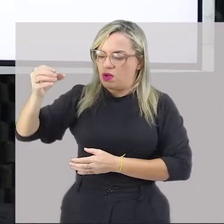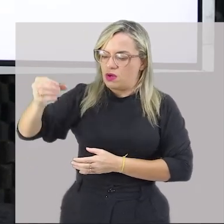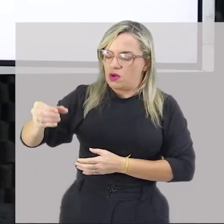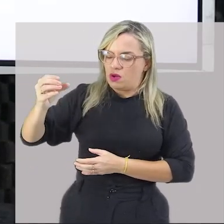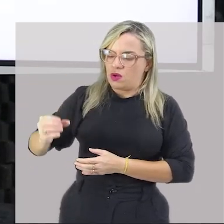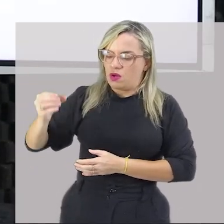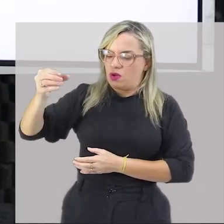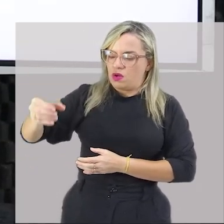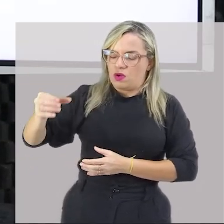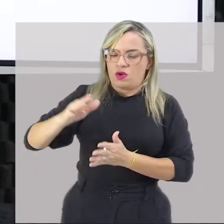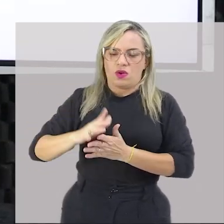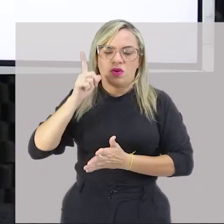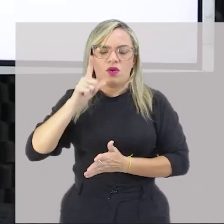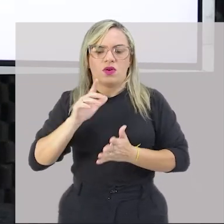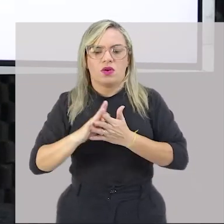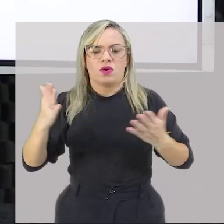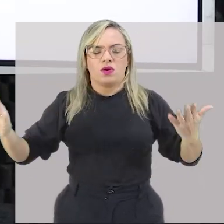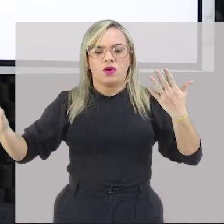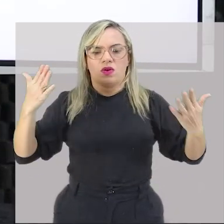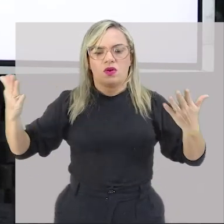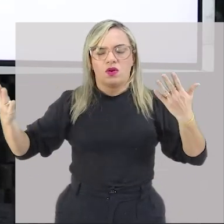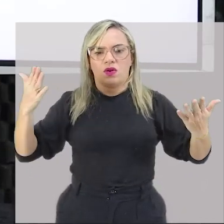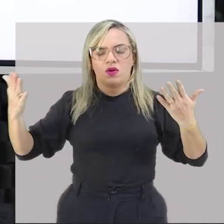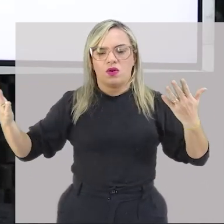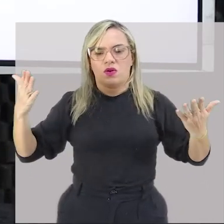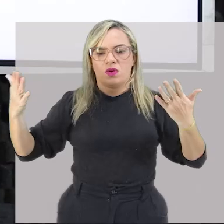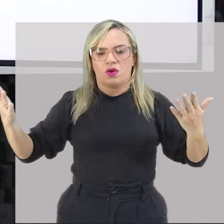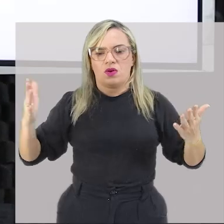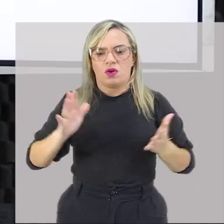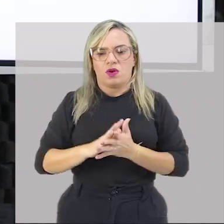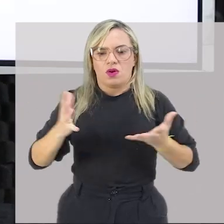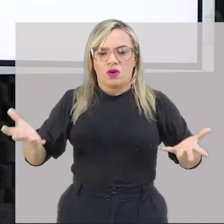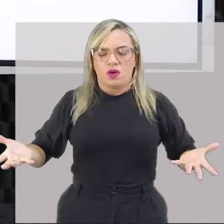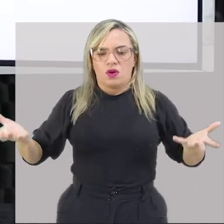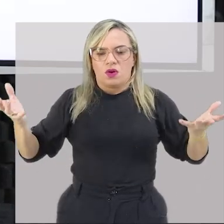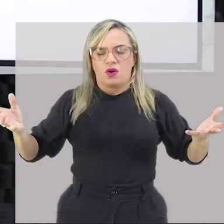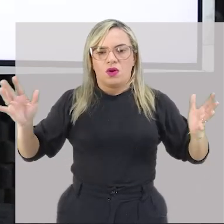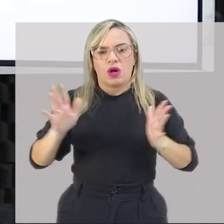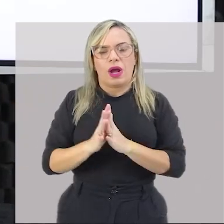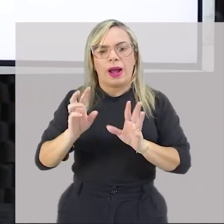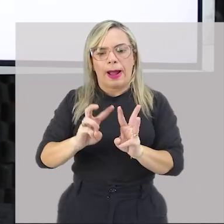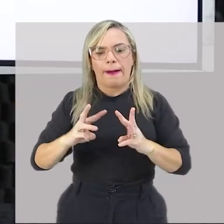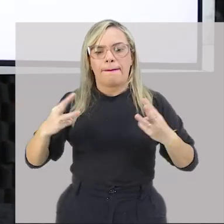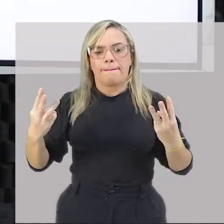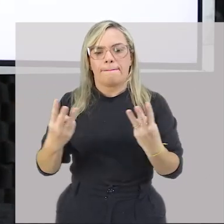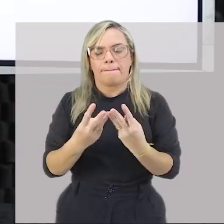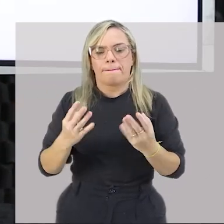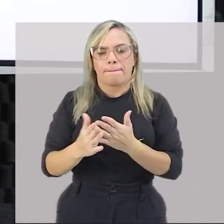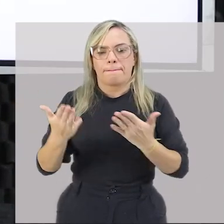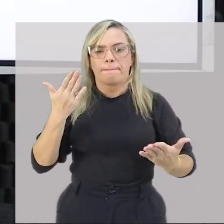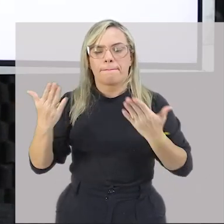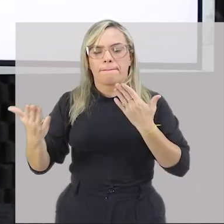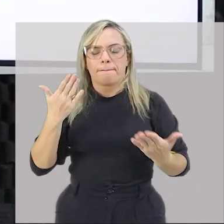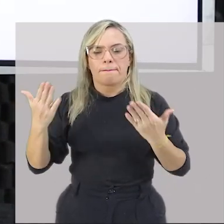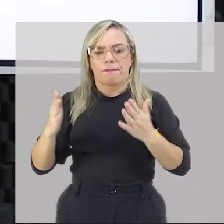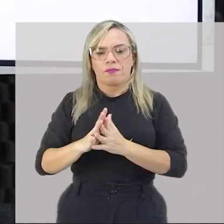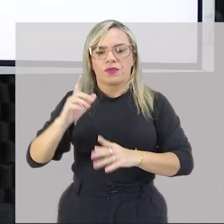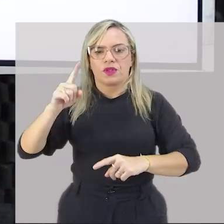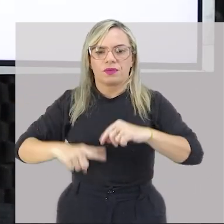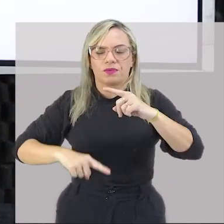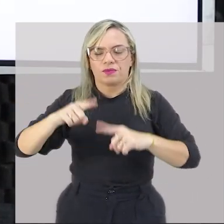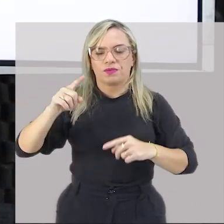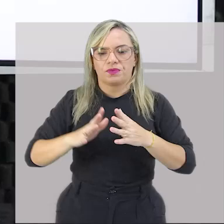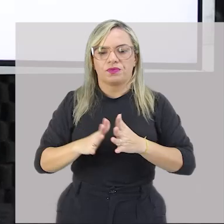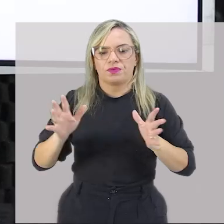conseguia comparar essa massa desse lado com essa massa. Então é um instrumento que, na verdade, ele mede